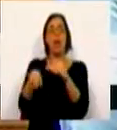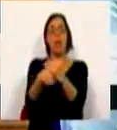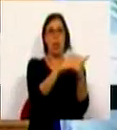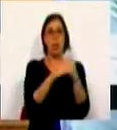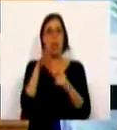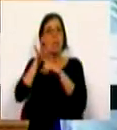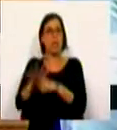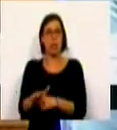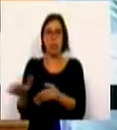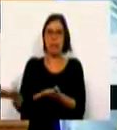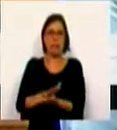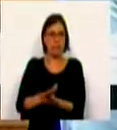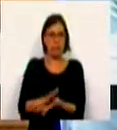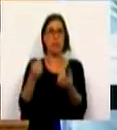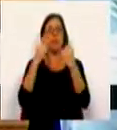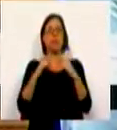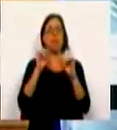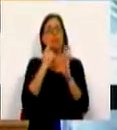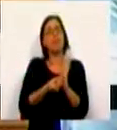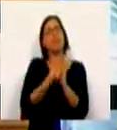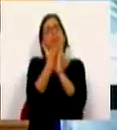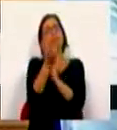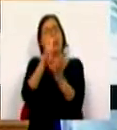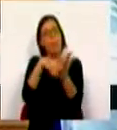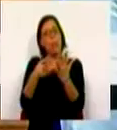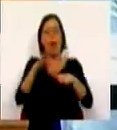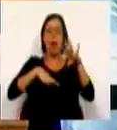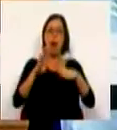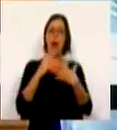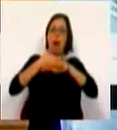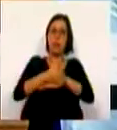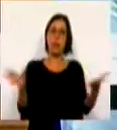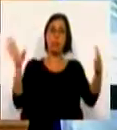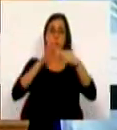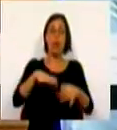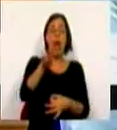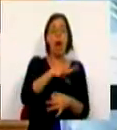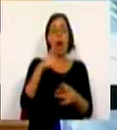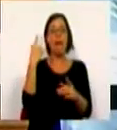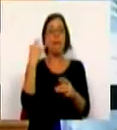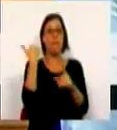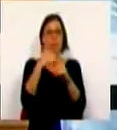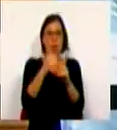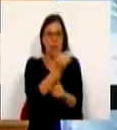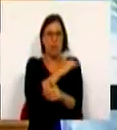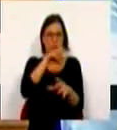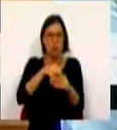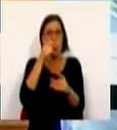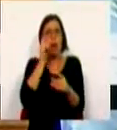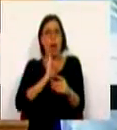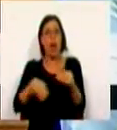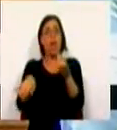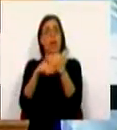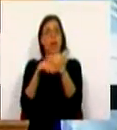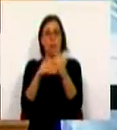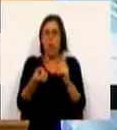Não Discriminação, assente num conjunto de planos de ação correspondente a áreas como a violência doméstica e de género, a